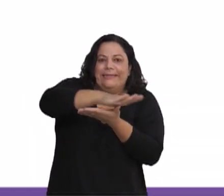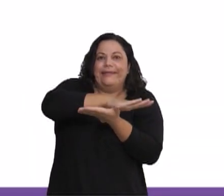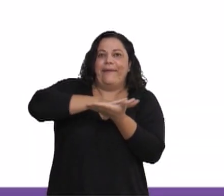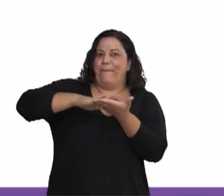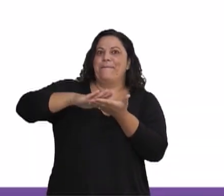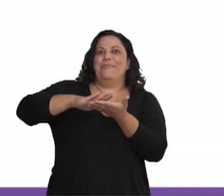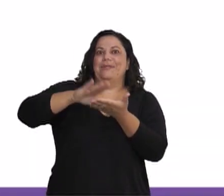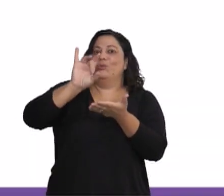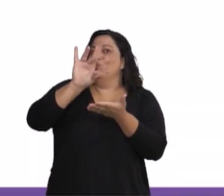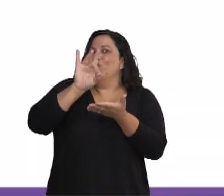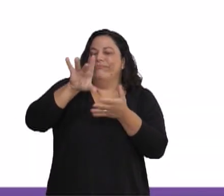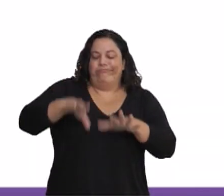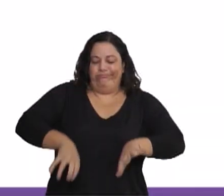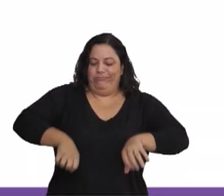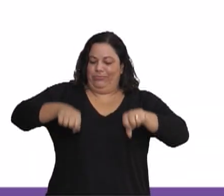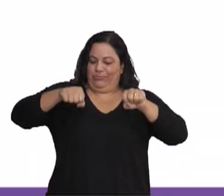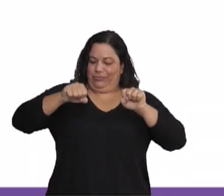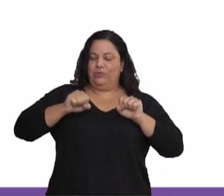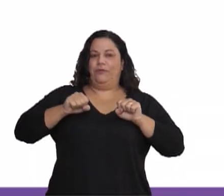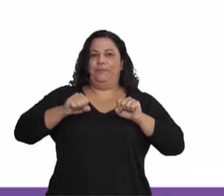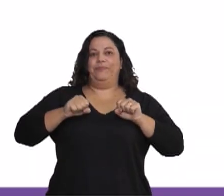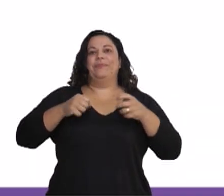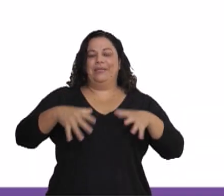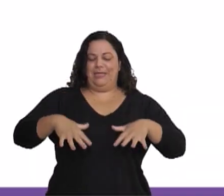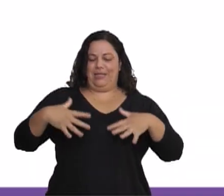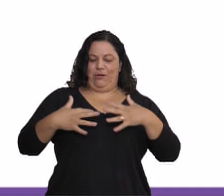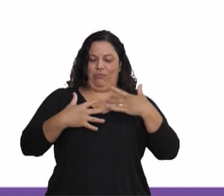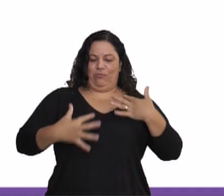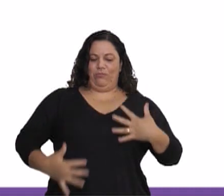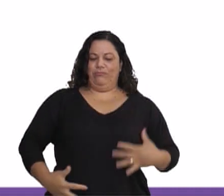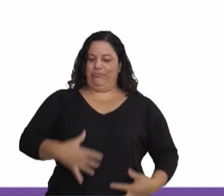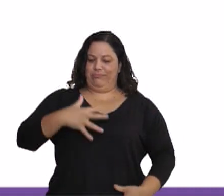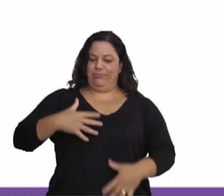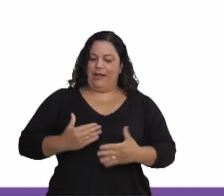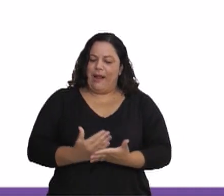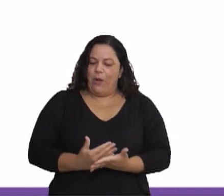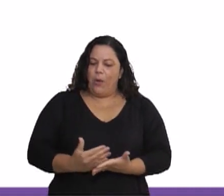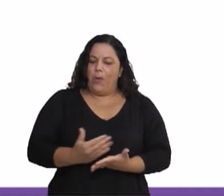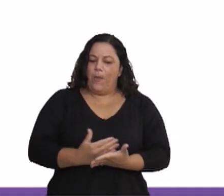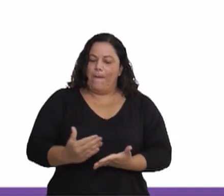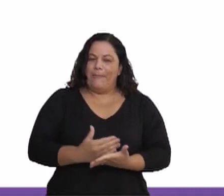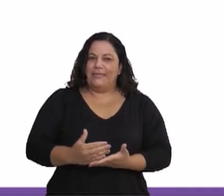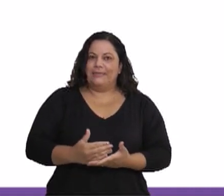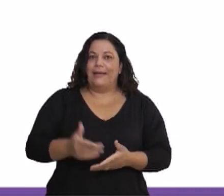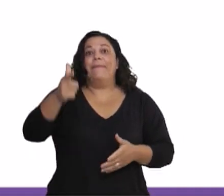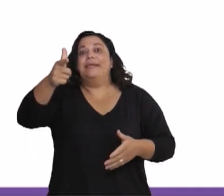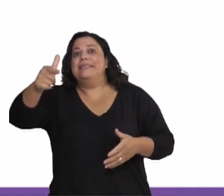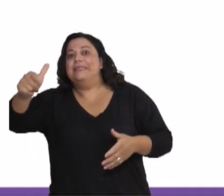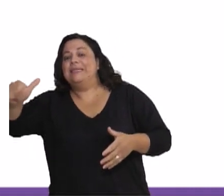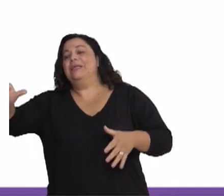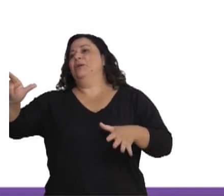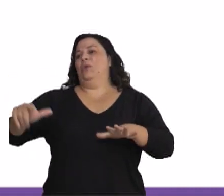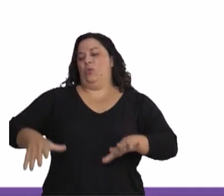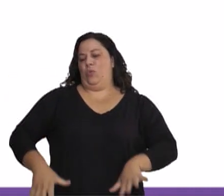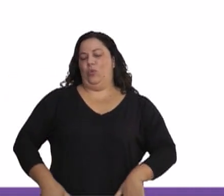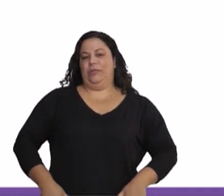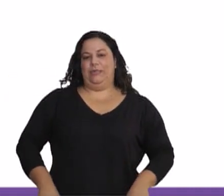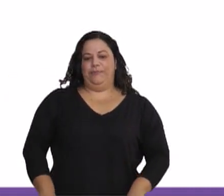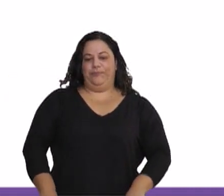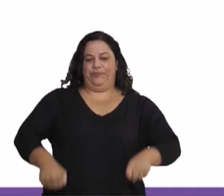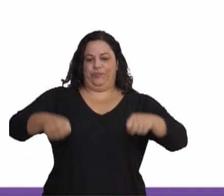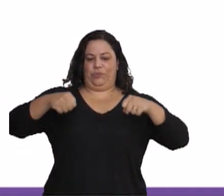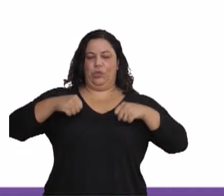a coberta térmica. Aí você vai ter resistores ali dentro, aonde por eletricidade que você gera